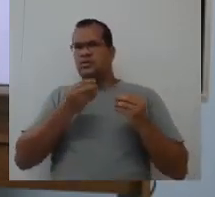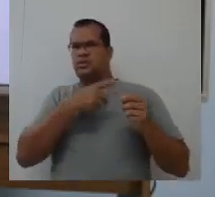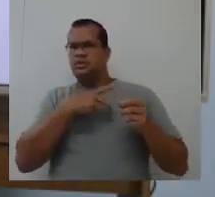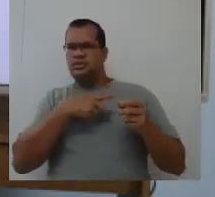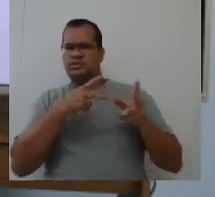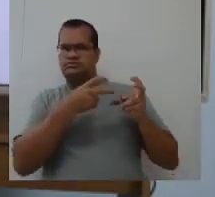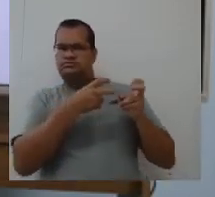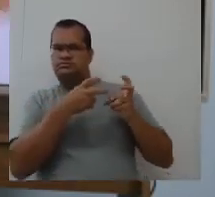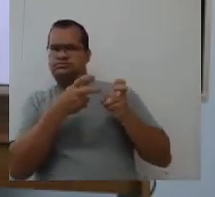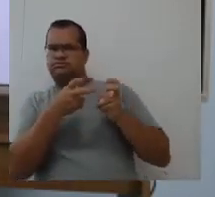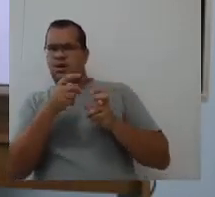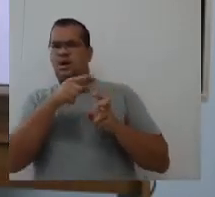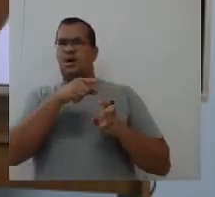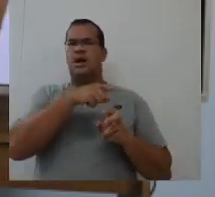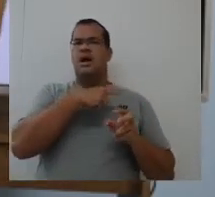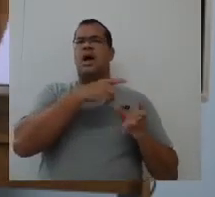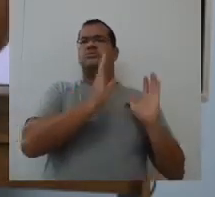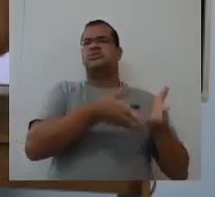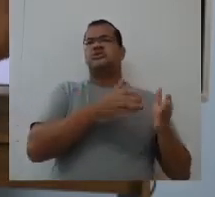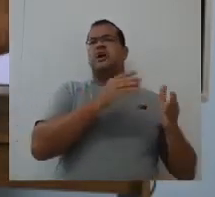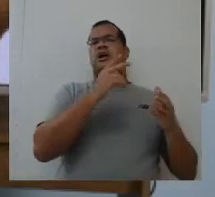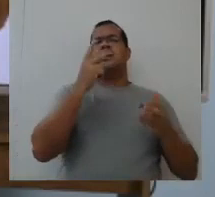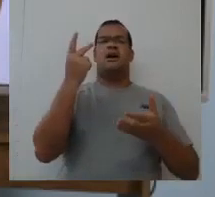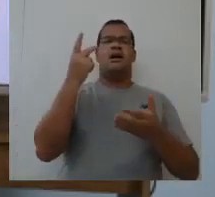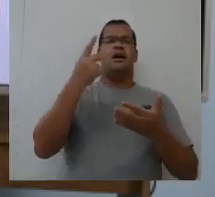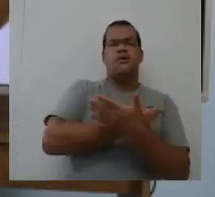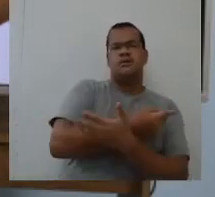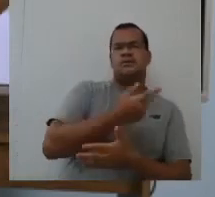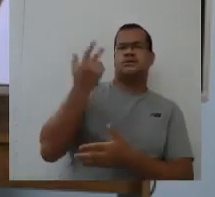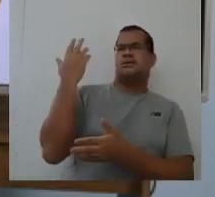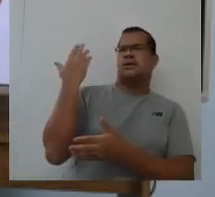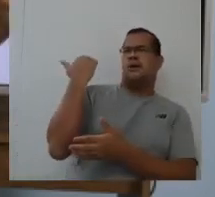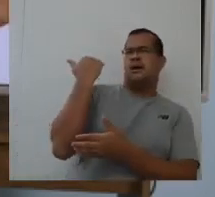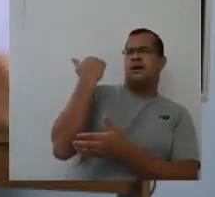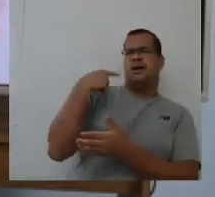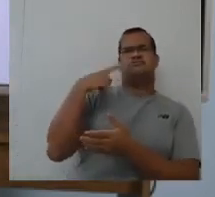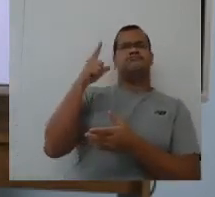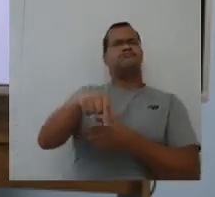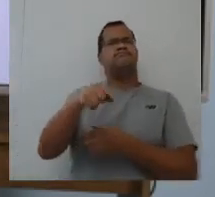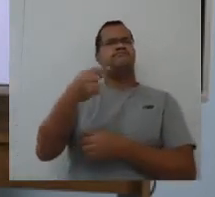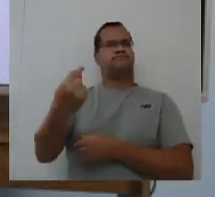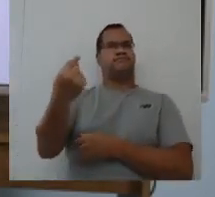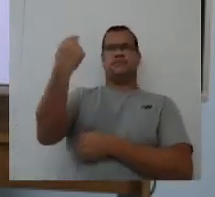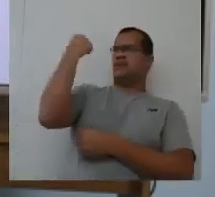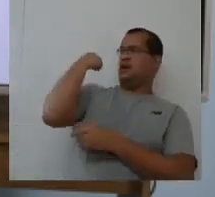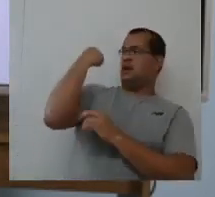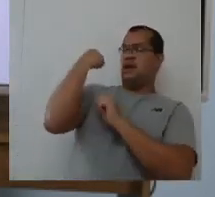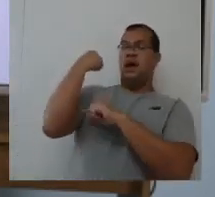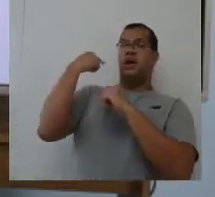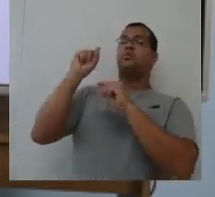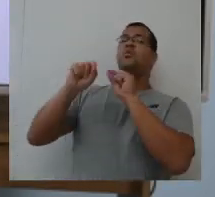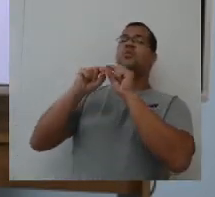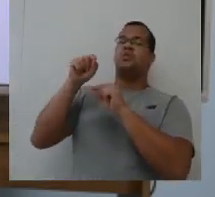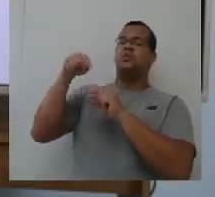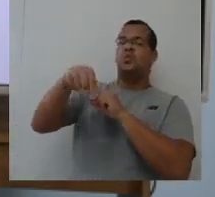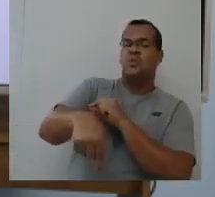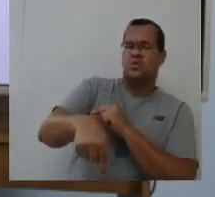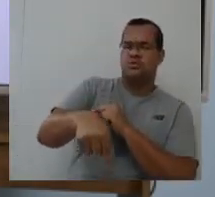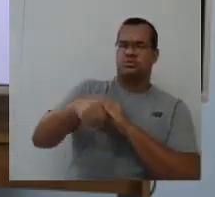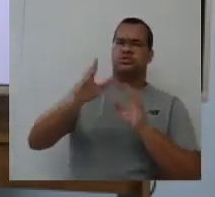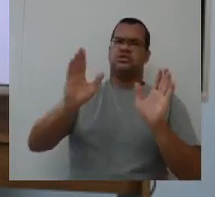acompanhamos os fatos que vêm acontecendo ao longo da nossa história e quais são as consequências deles no futuro,